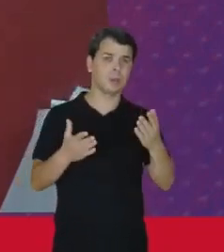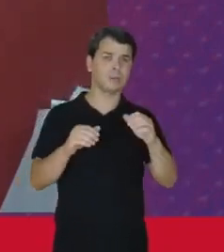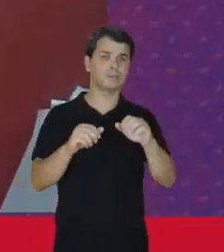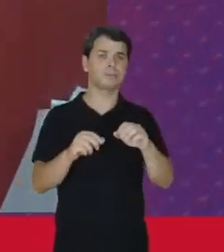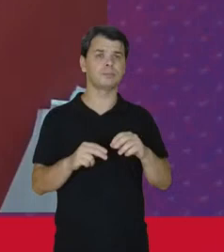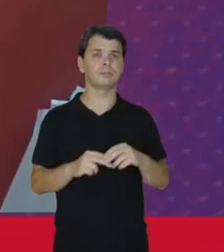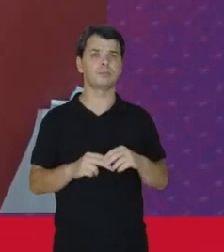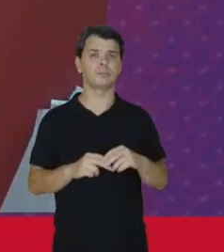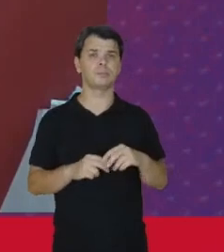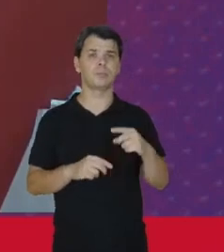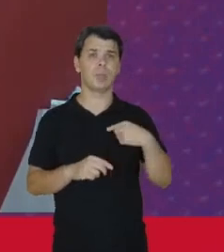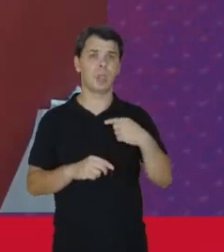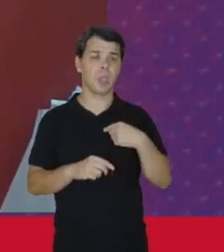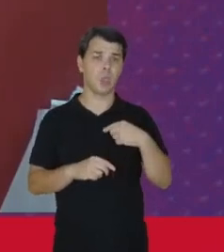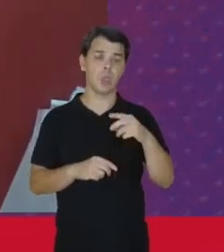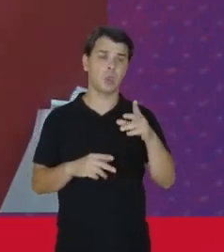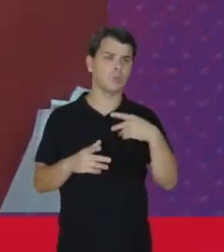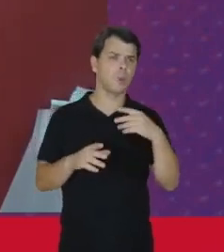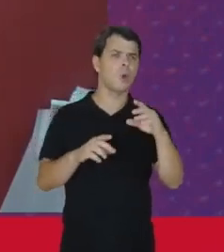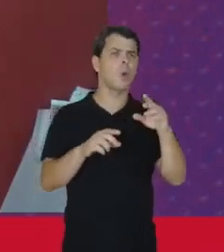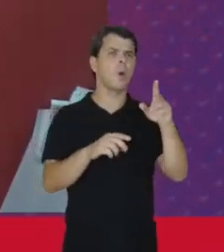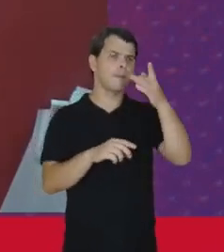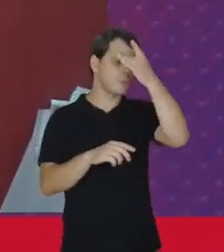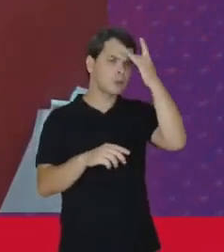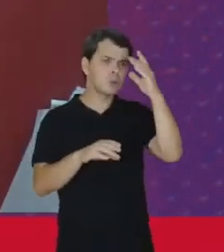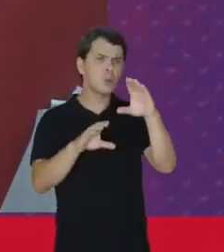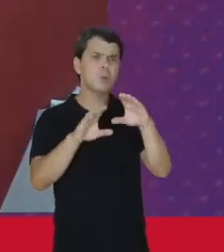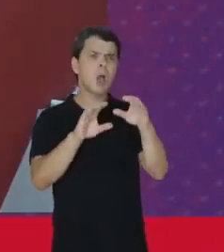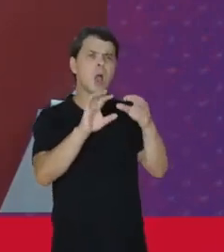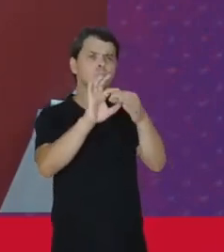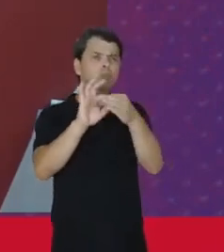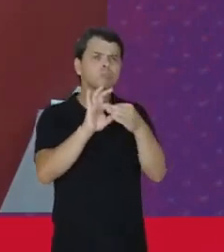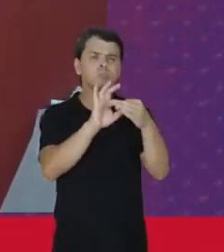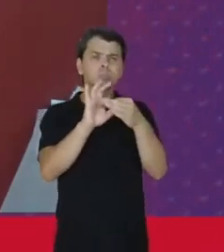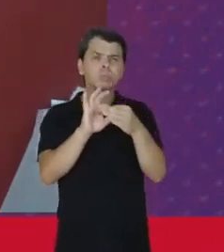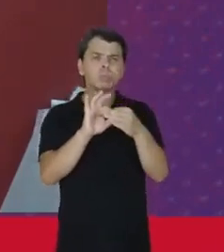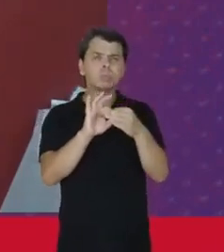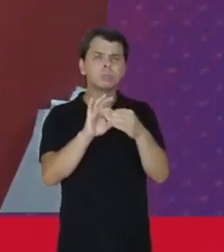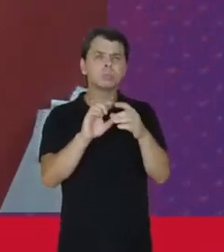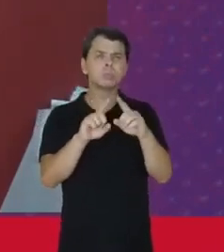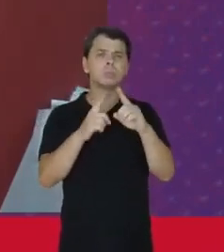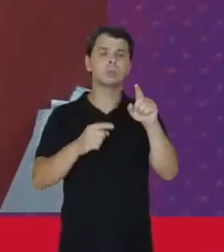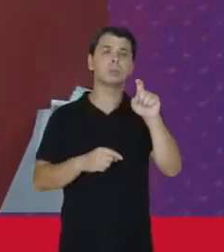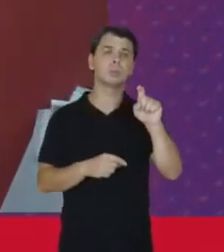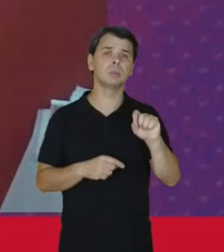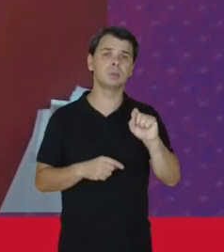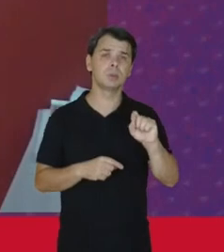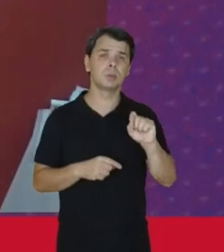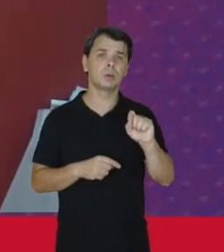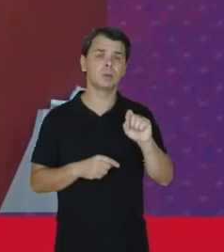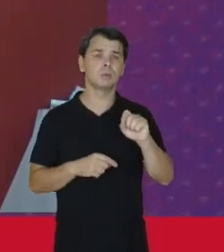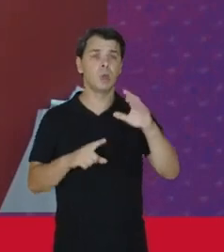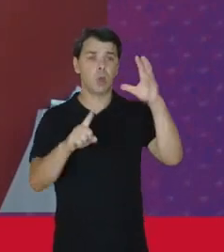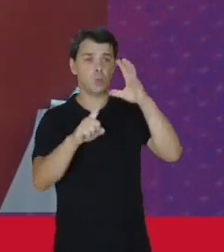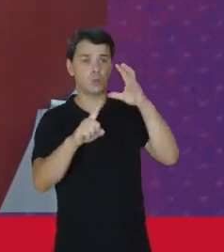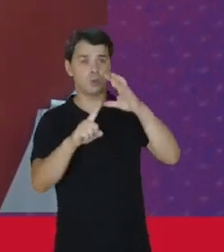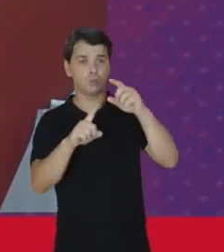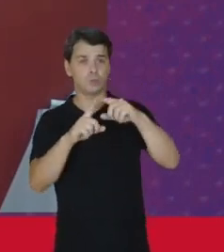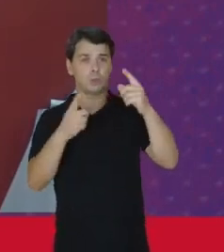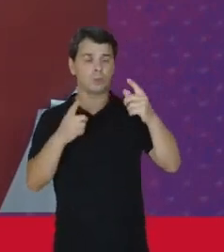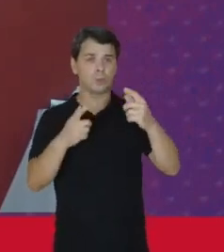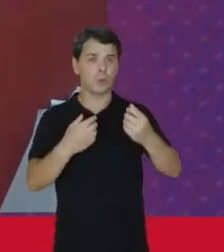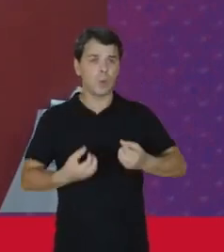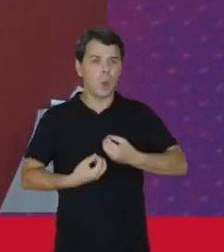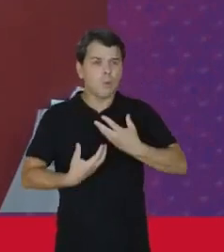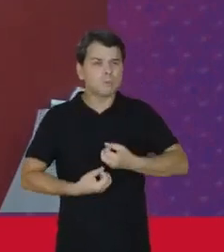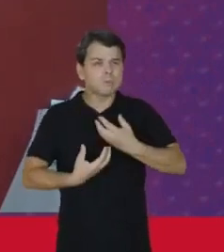porque eu sou uma pessoa coletiva, nunca estive sozinha nas coisas. E me motivou muito ver a situação do